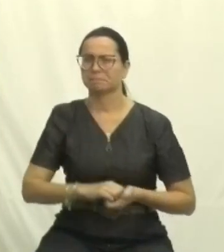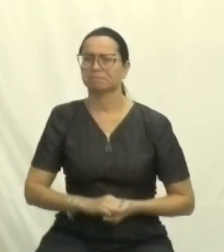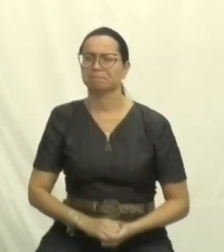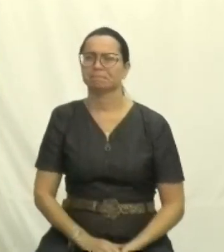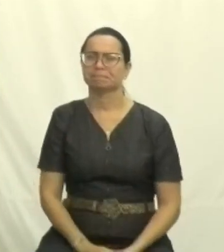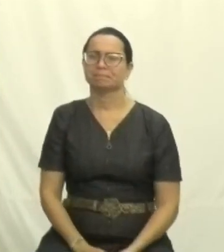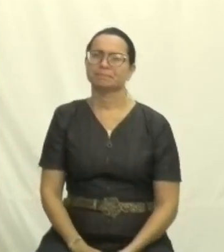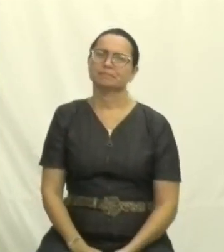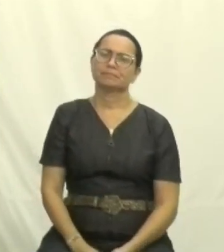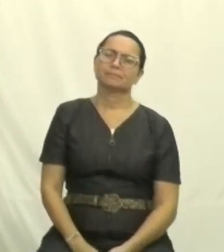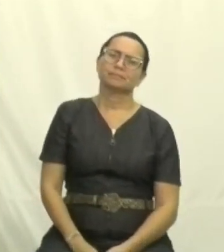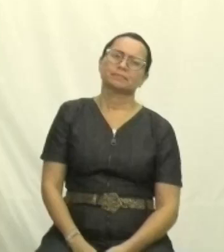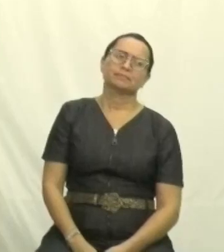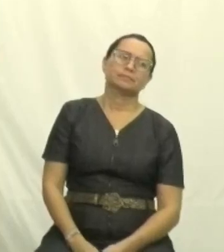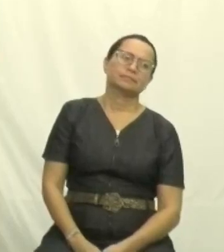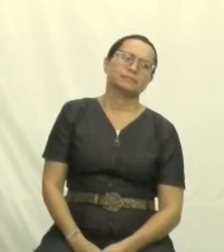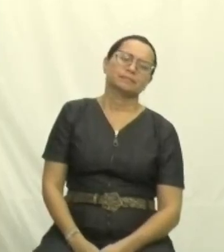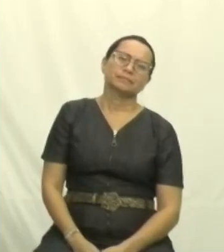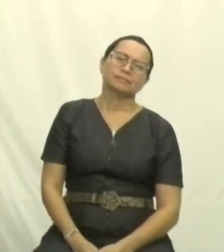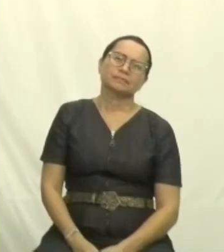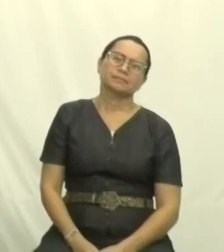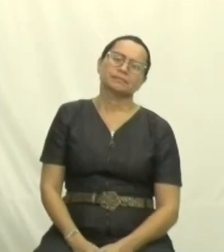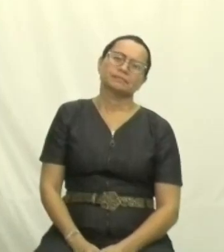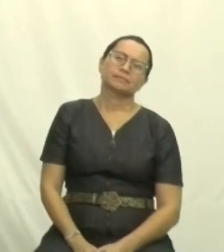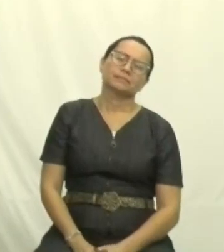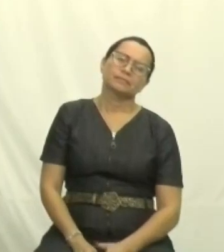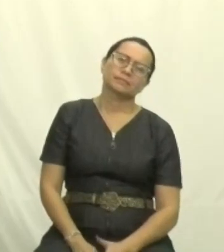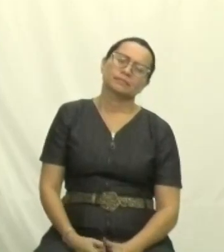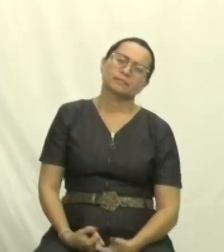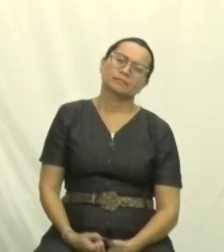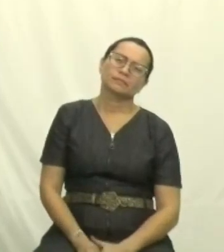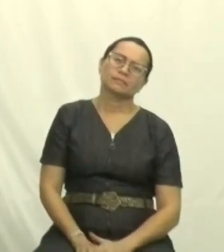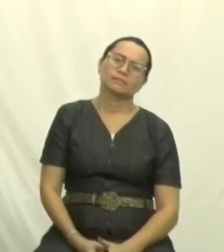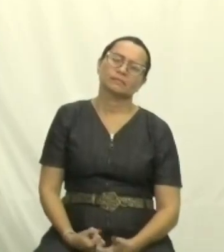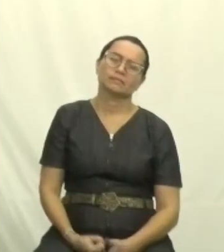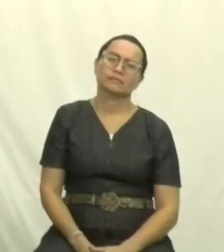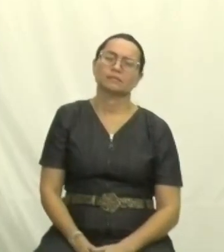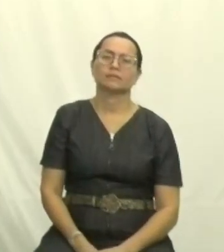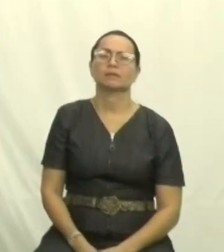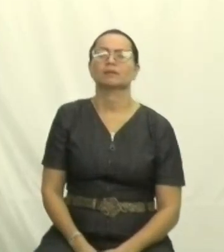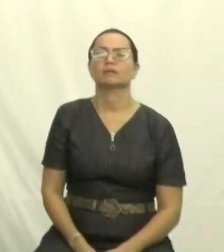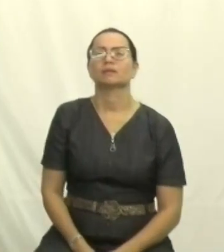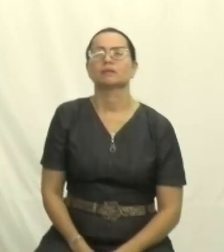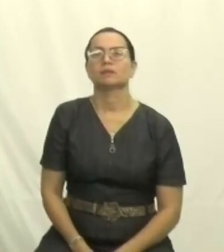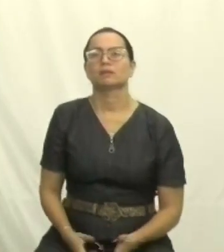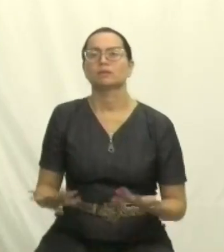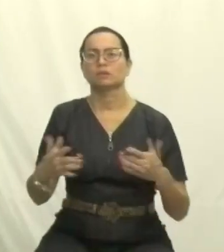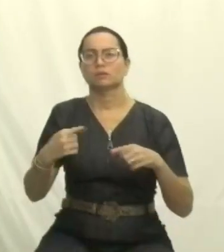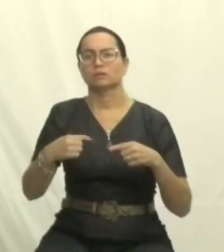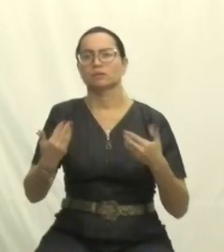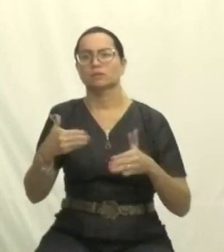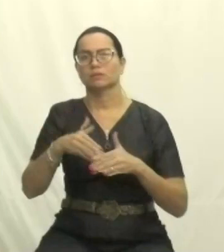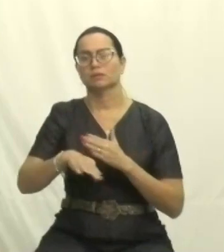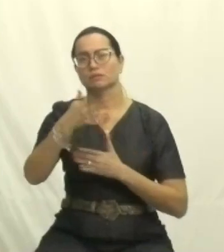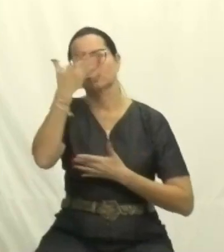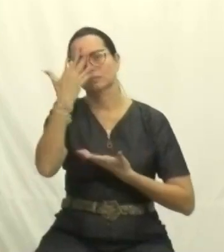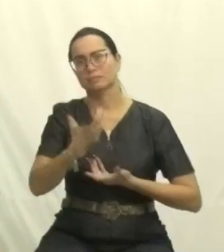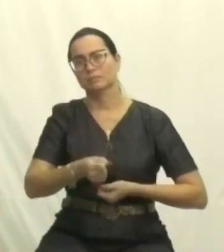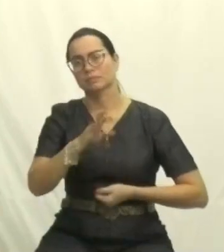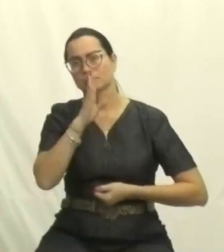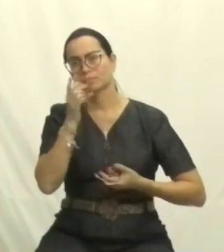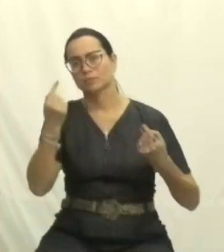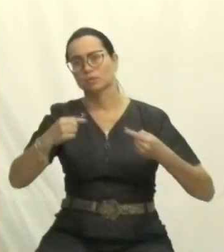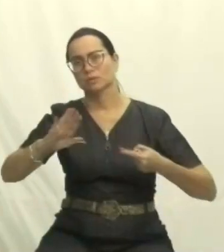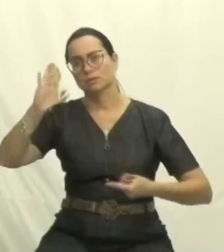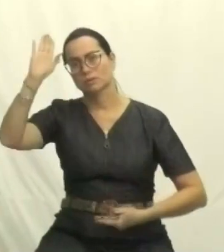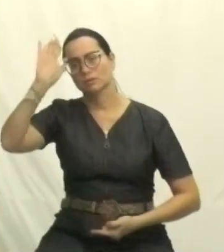mais específico. Obrigado, senhor presidente. Entendido de plano, vereador. O requerimento continua em discussão. Não havendo quem queira discutir, está em votação. Os